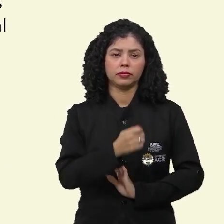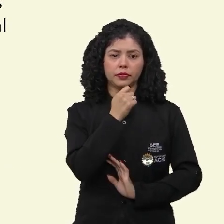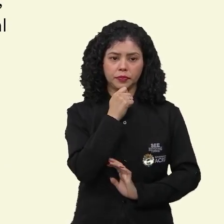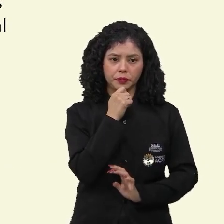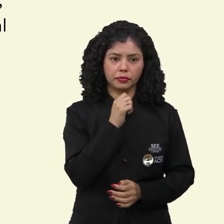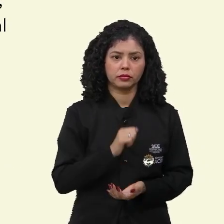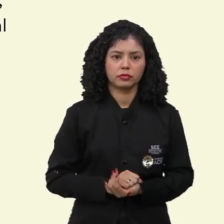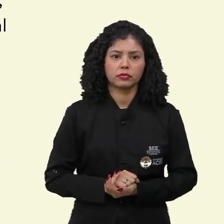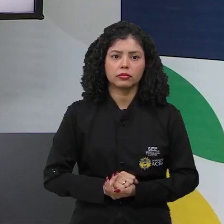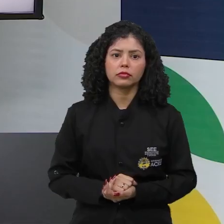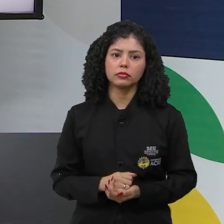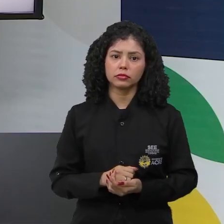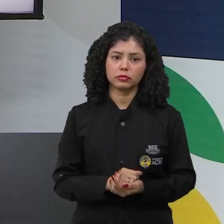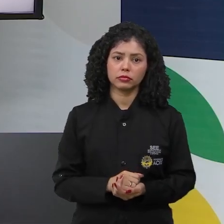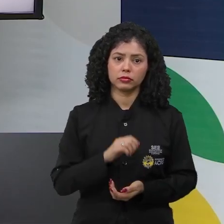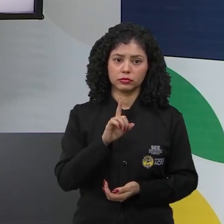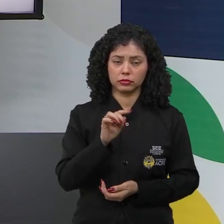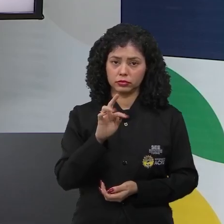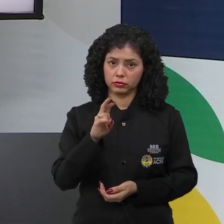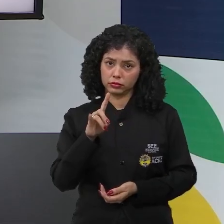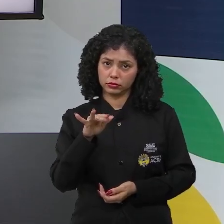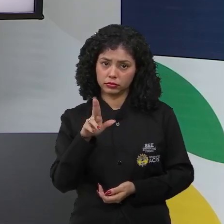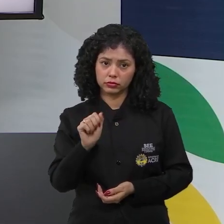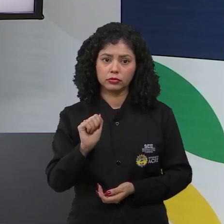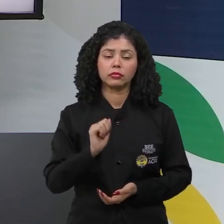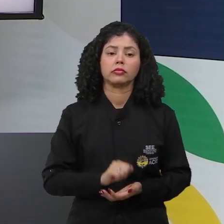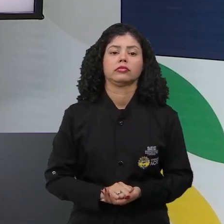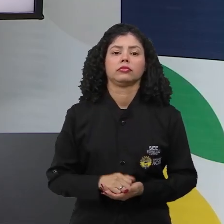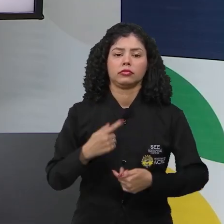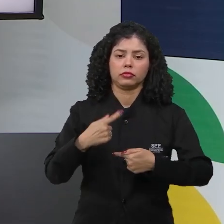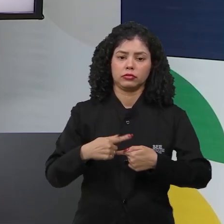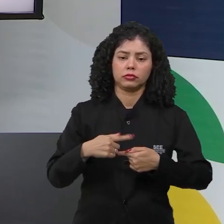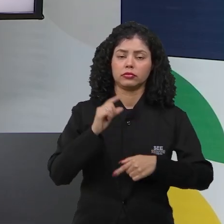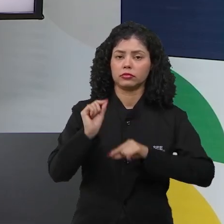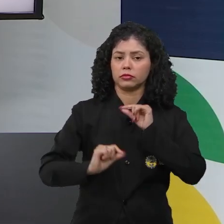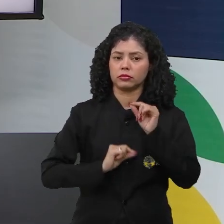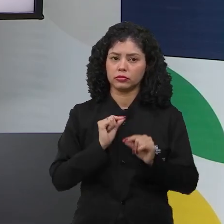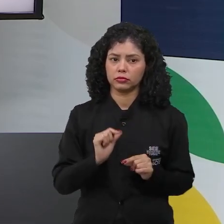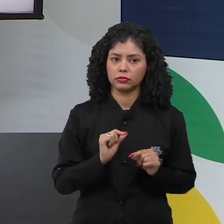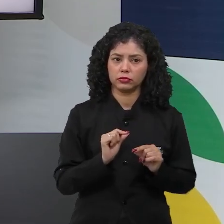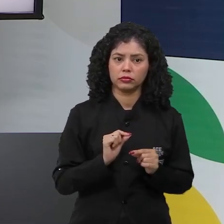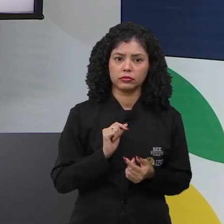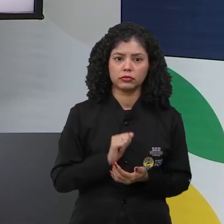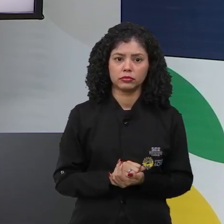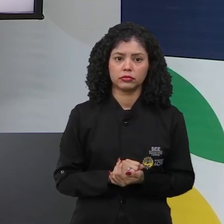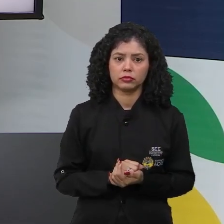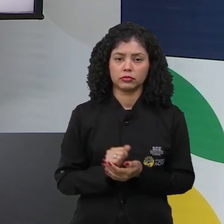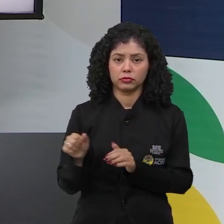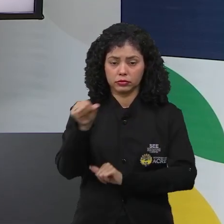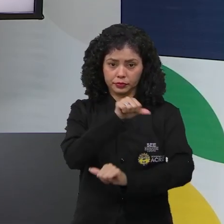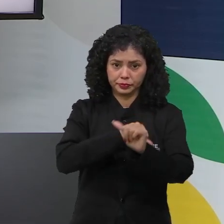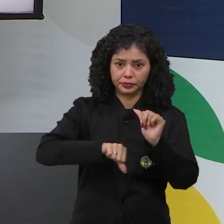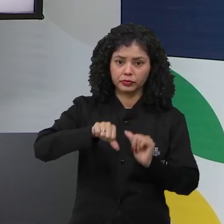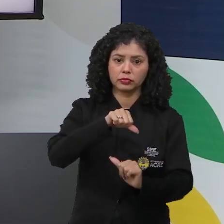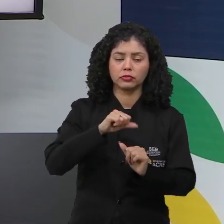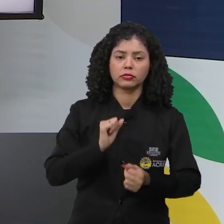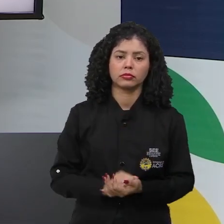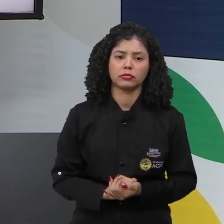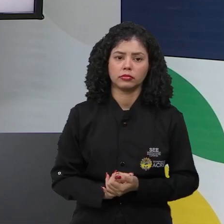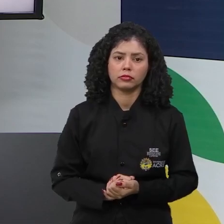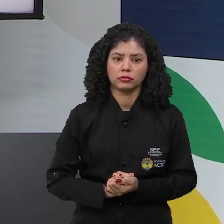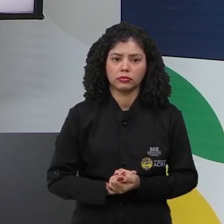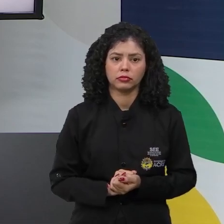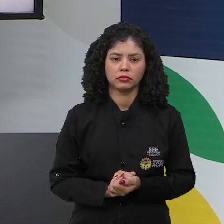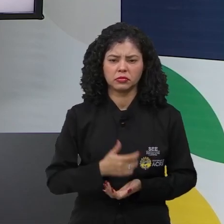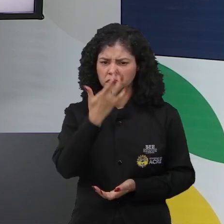temos a gramática descritiva. A gramática descritiva, ela vai ser o oposto. Ela não